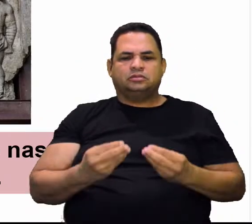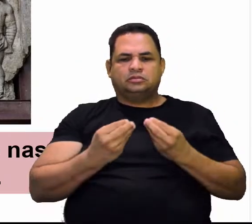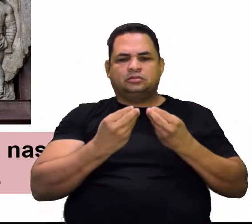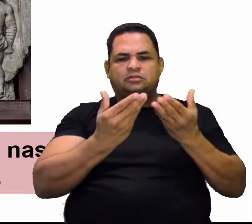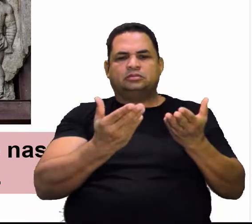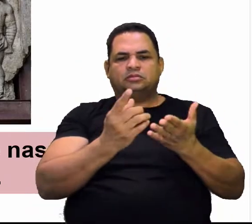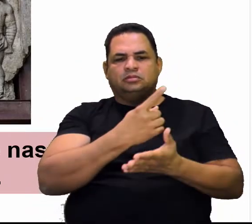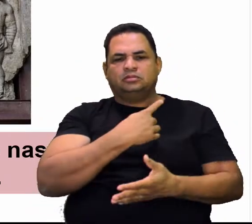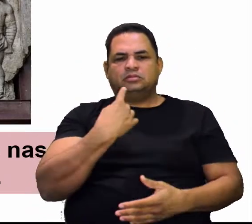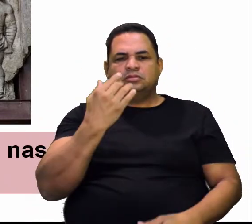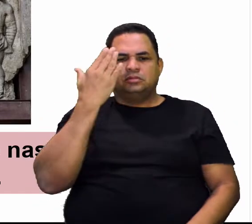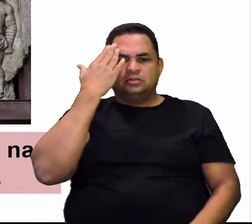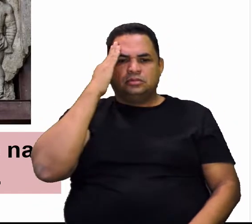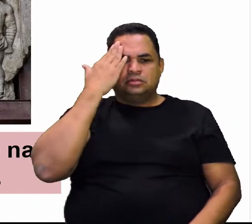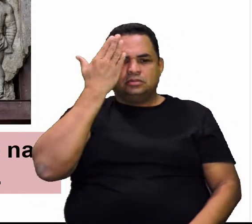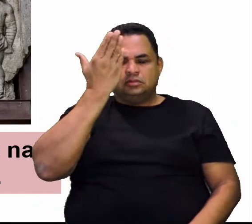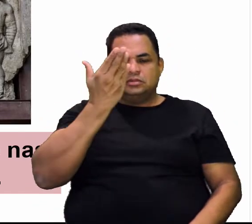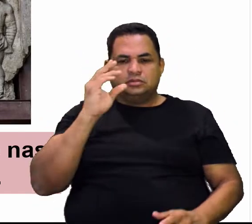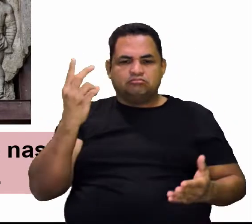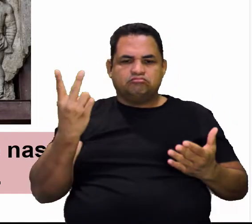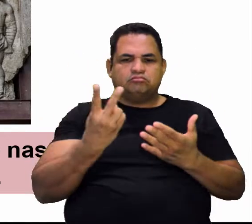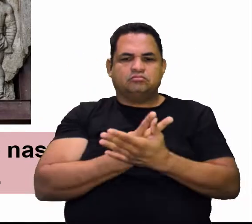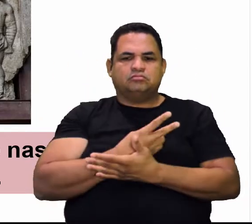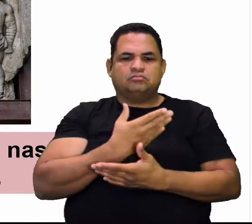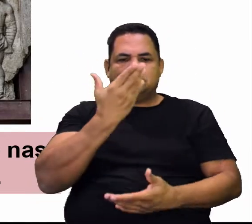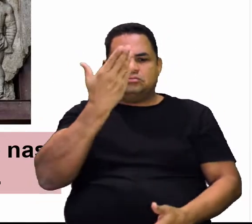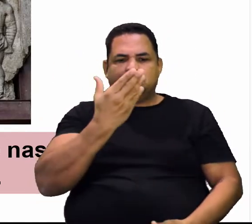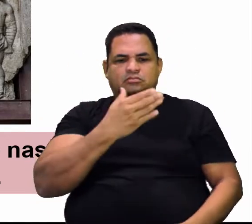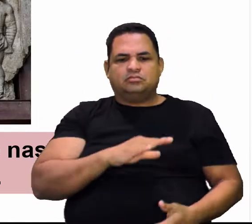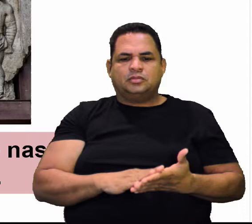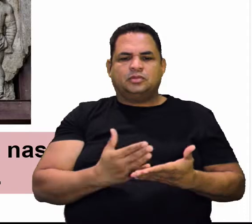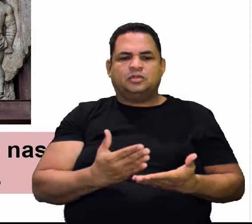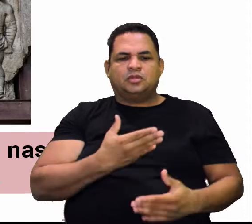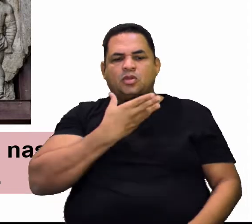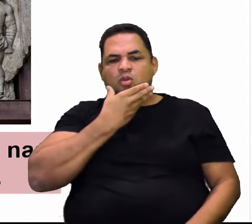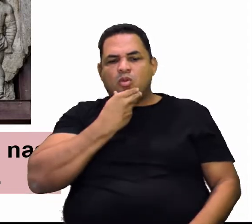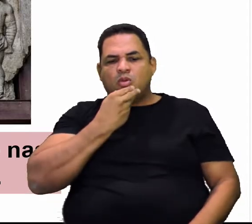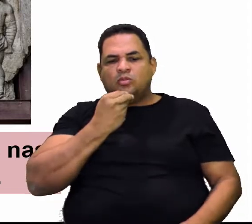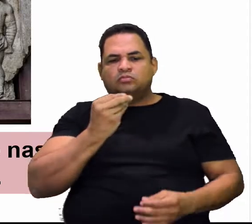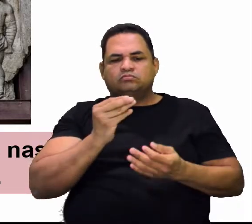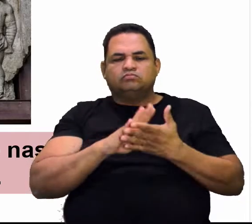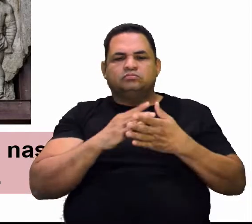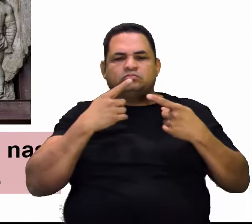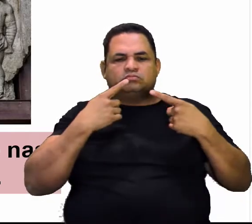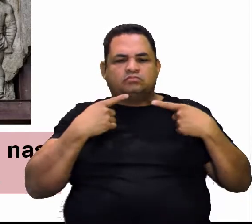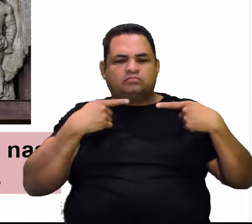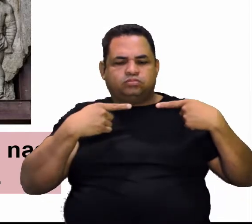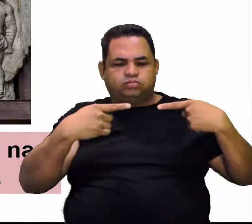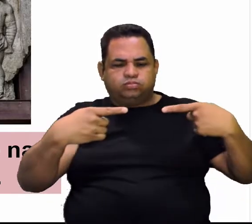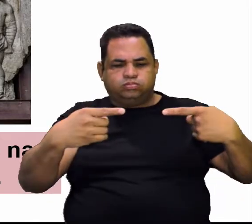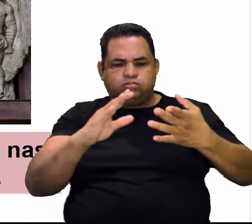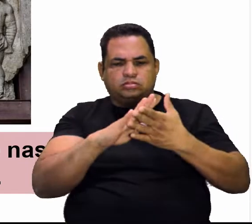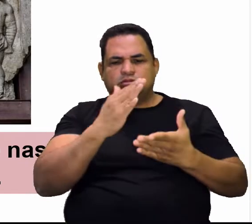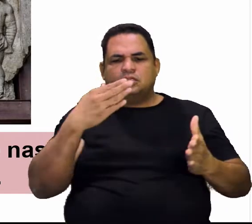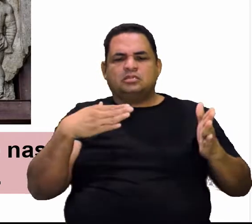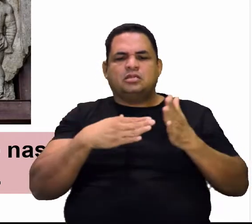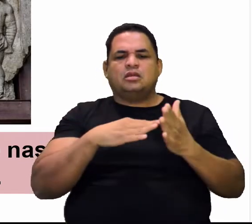deixada para nós entendermos esse legado dos gladiadores. Muitos dos gladiadores que lutavam até a morte nas arenas